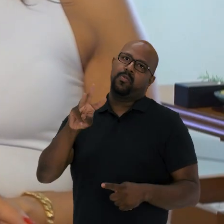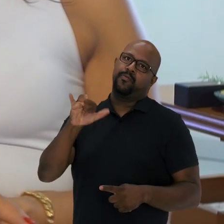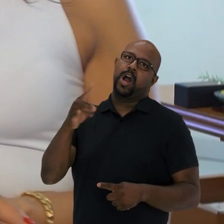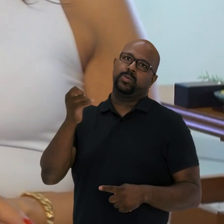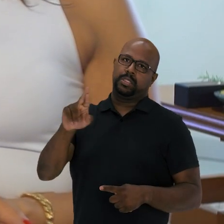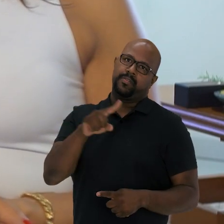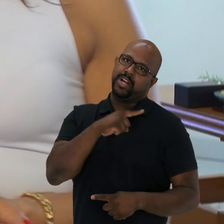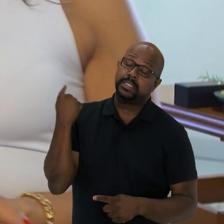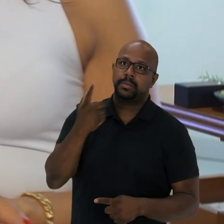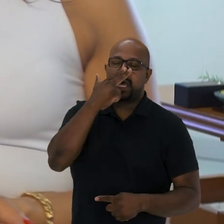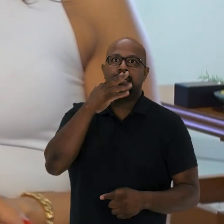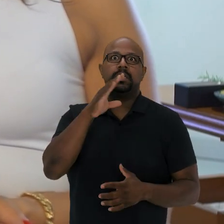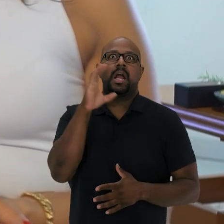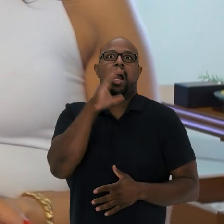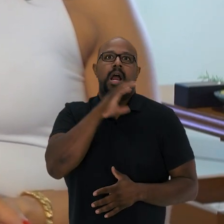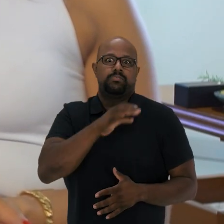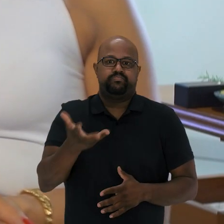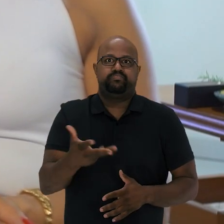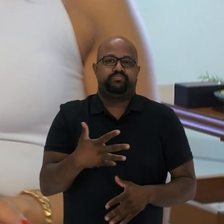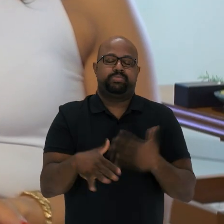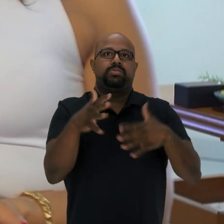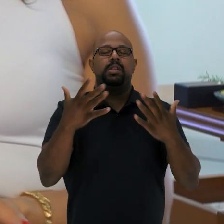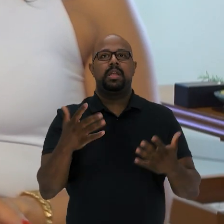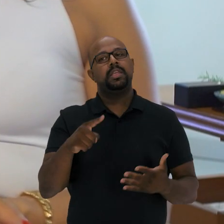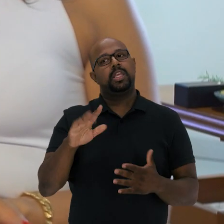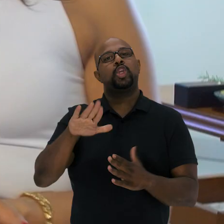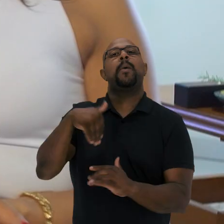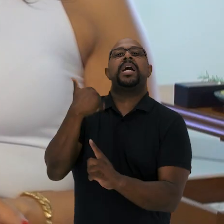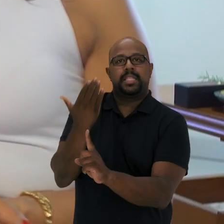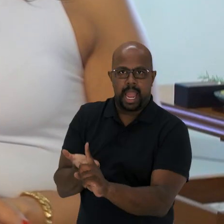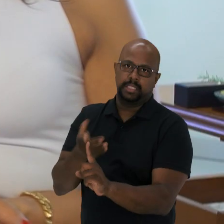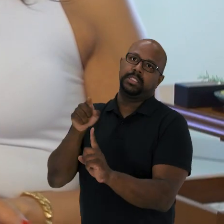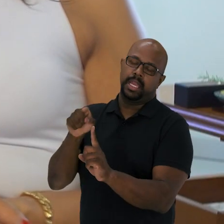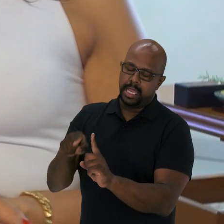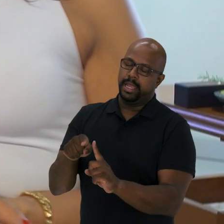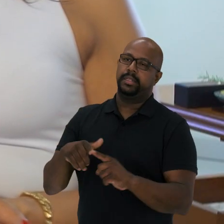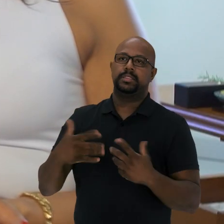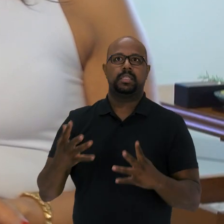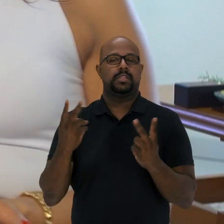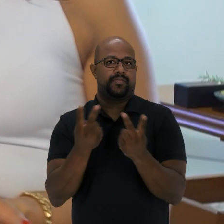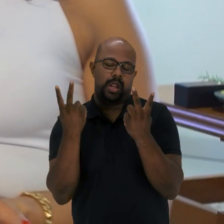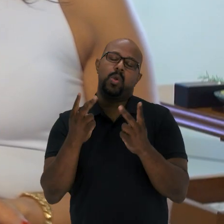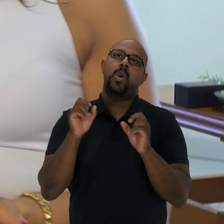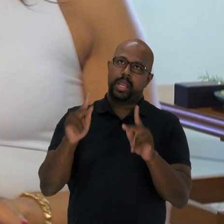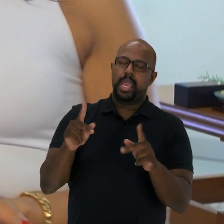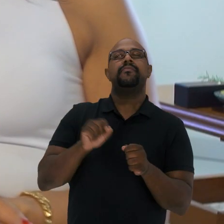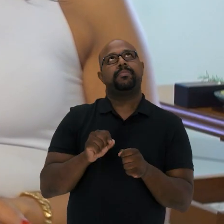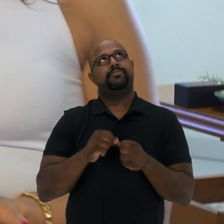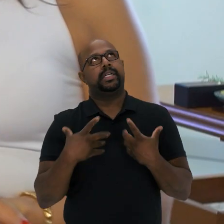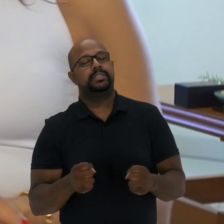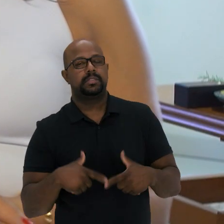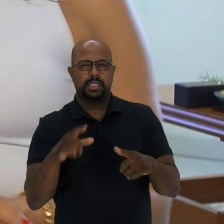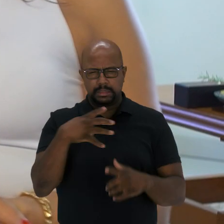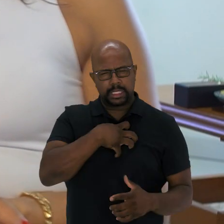falecido, isso meio que agilizou o processo, né? Porque parece que em homenagem a ele, então finalmente assim, se deu valor, ok, vamos